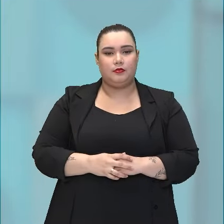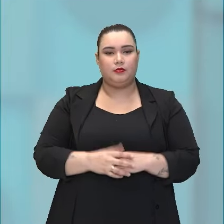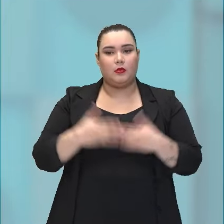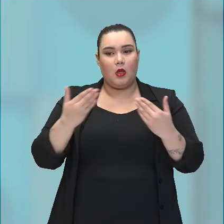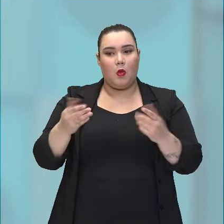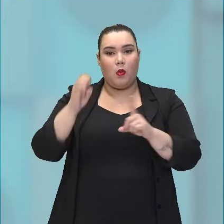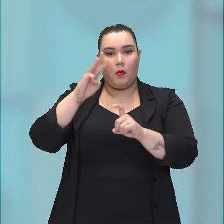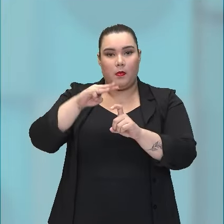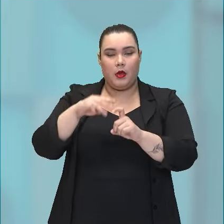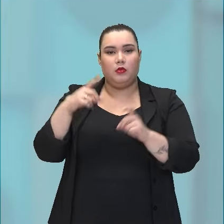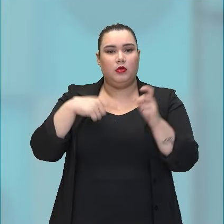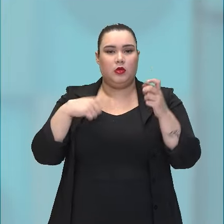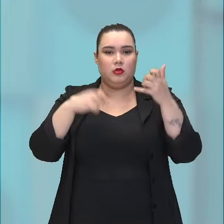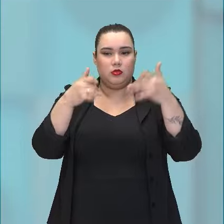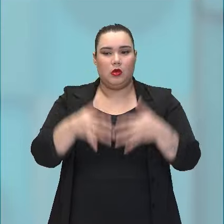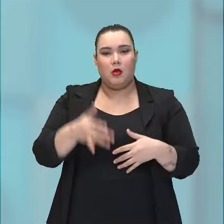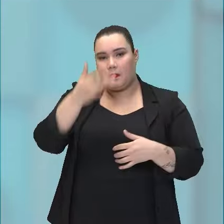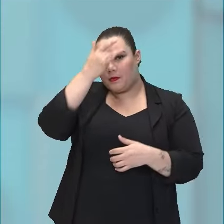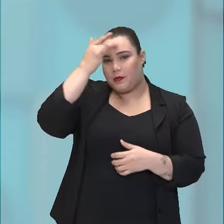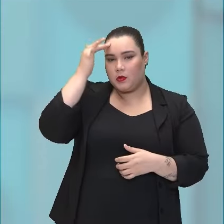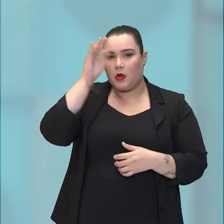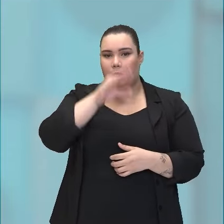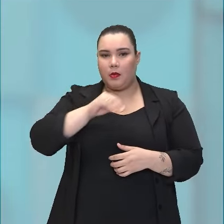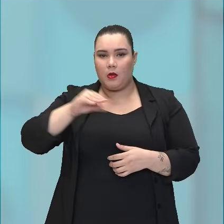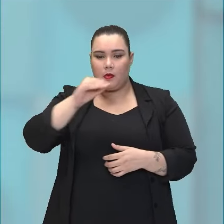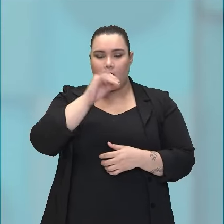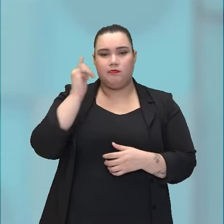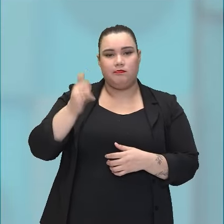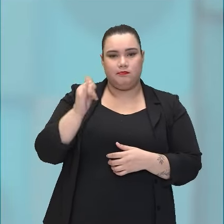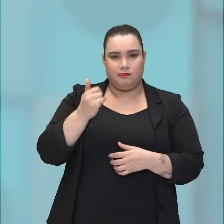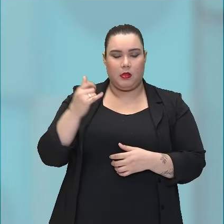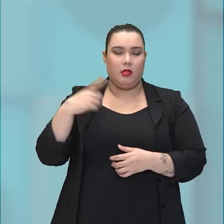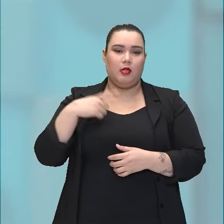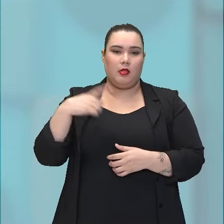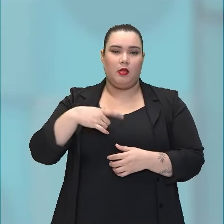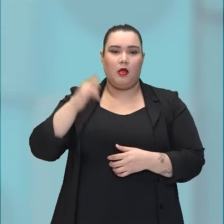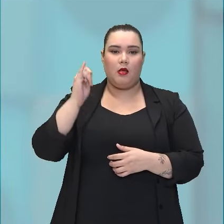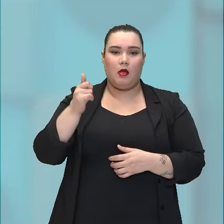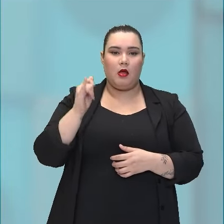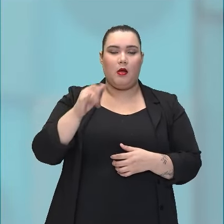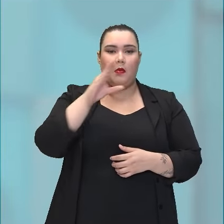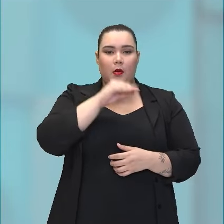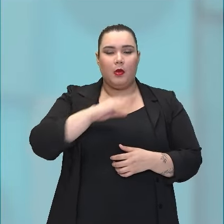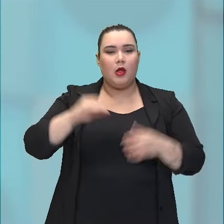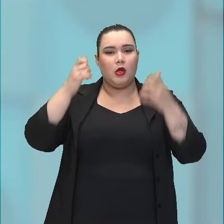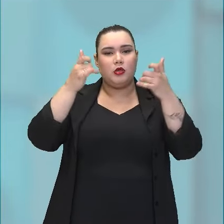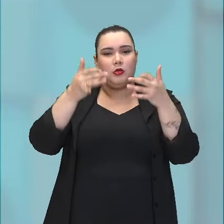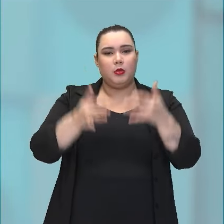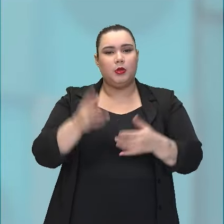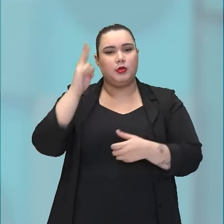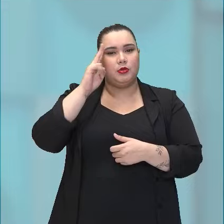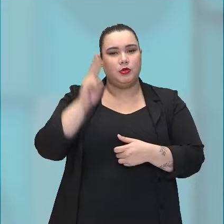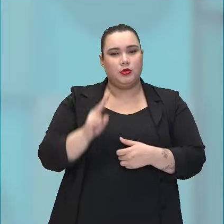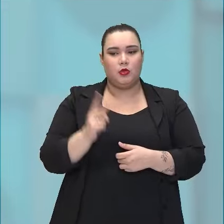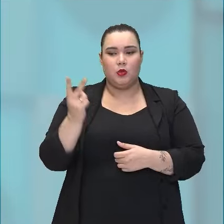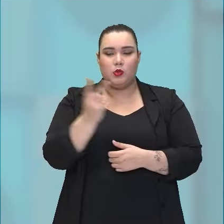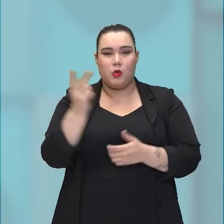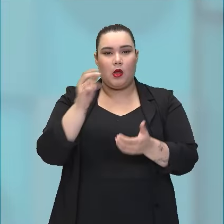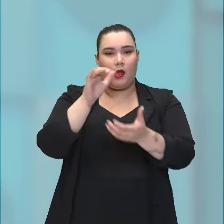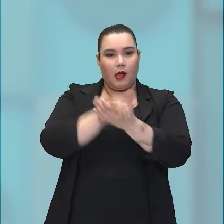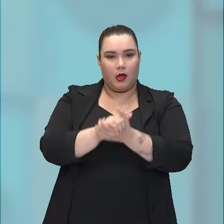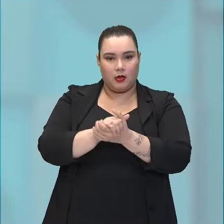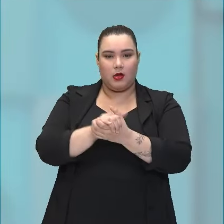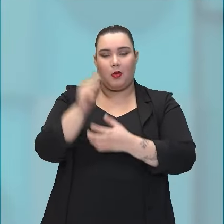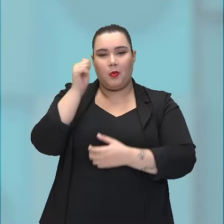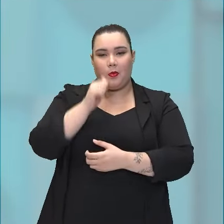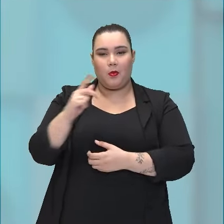que conta a história. Perceba que existe uma narração, uma pessoa que está contando a história de Potira e Itajibá